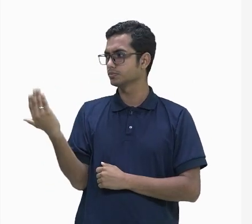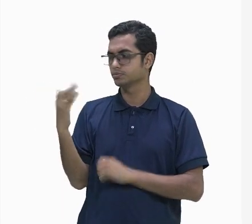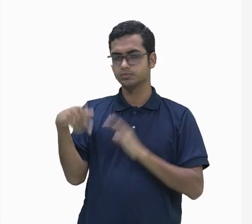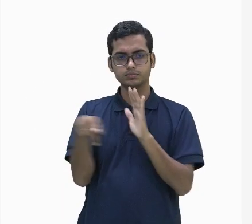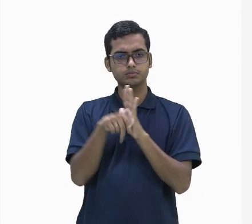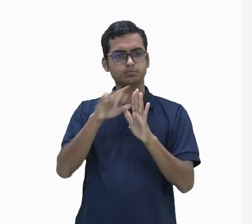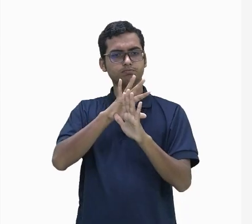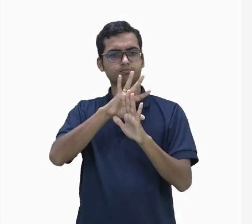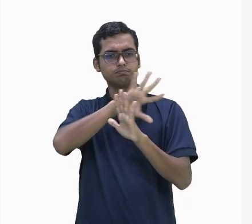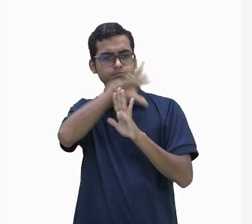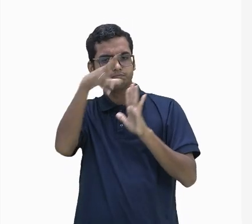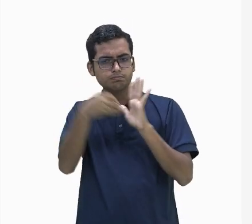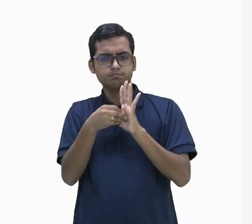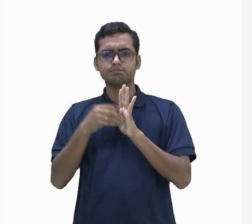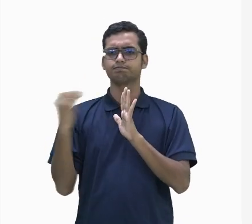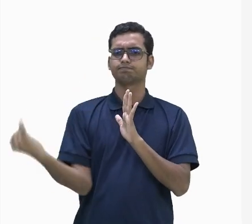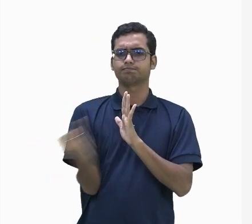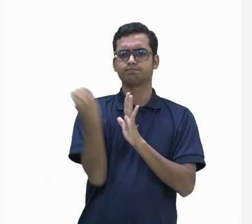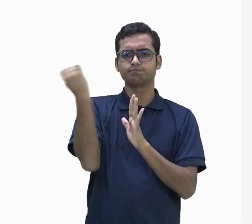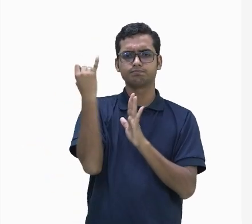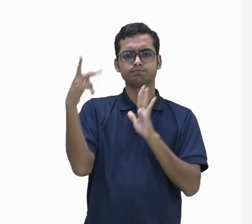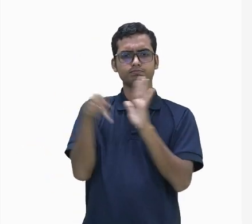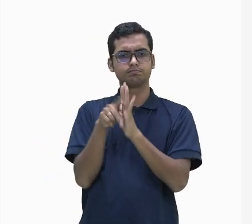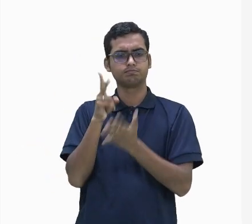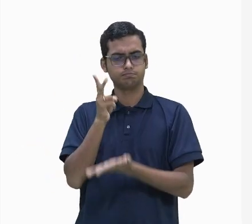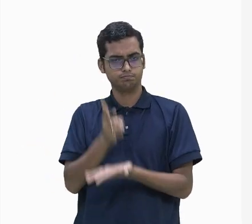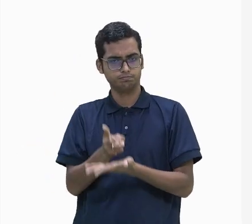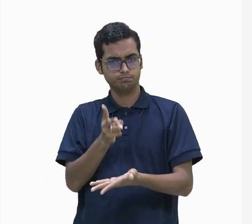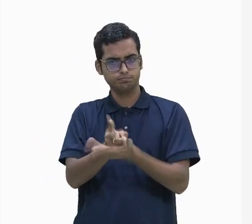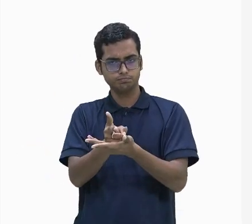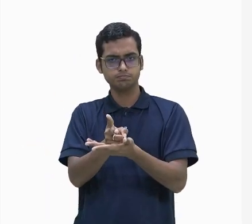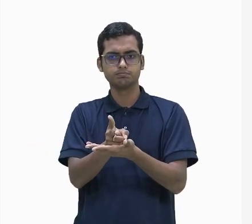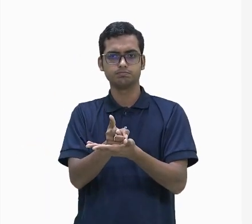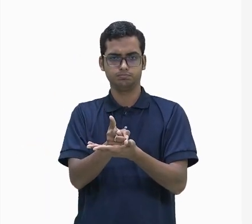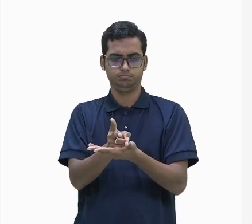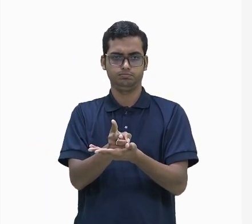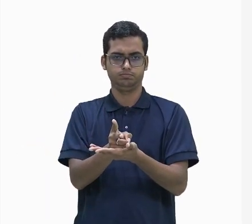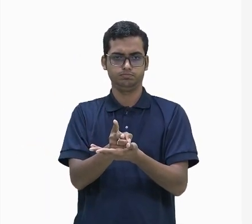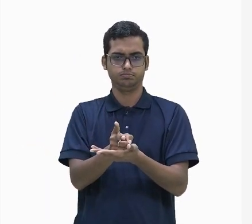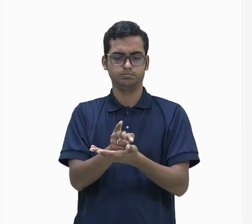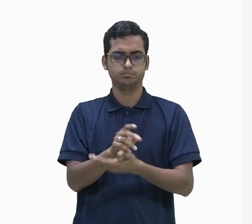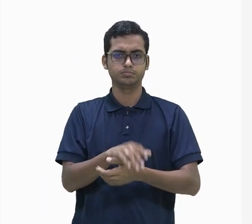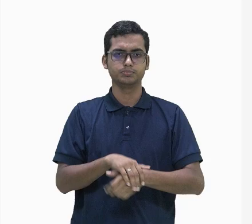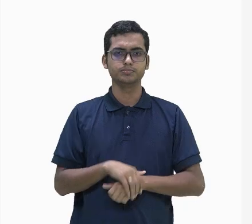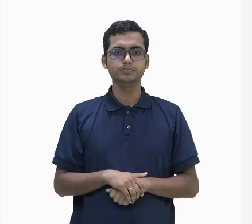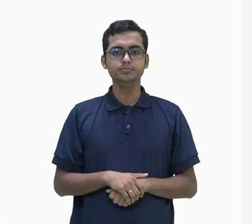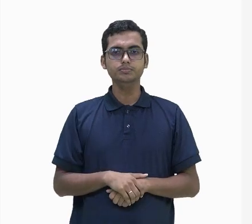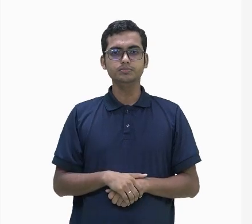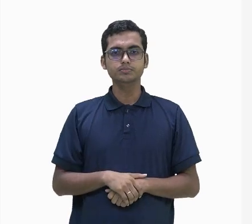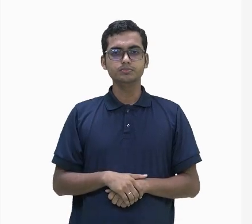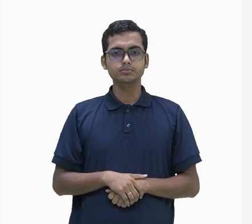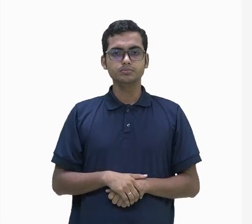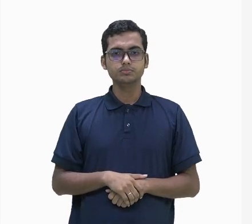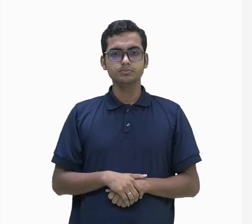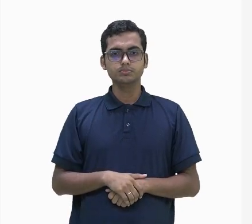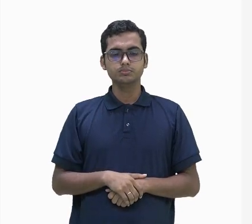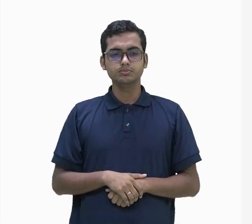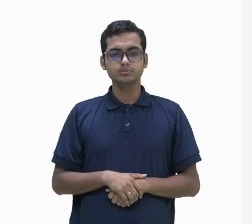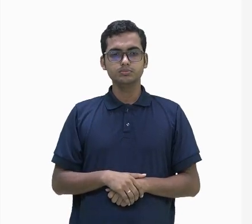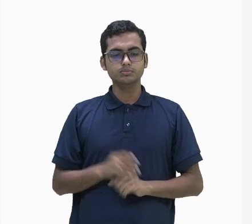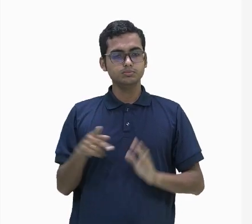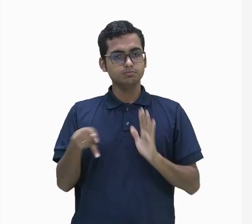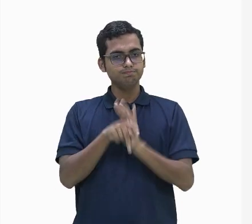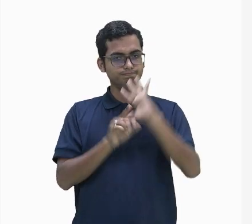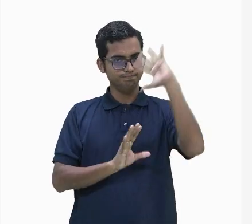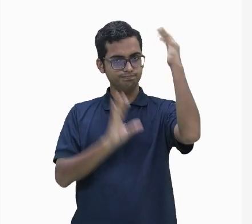e a sua importância na manutenção, né, dos climas dentro